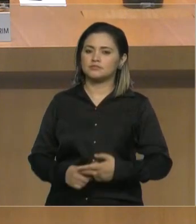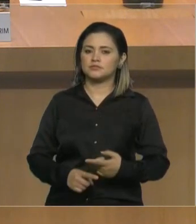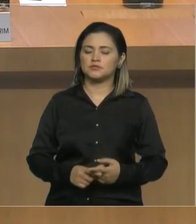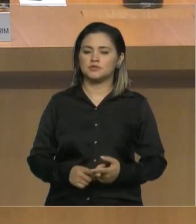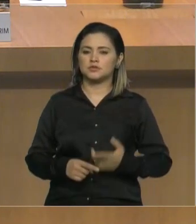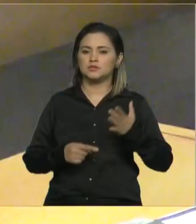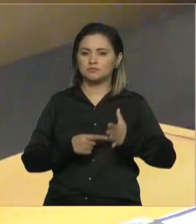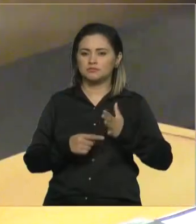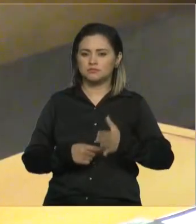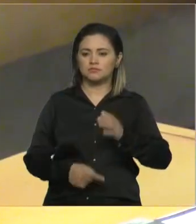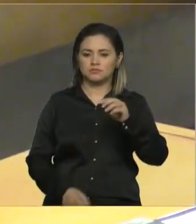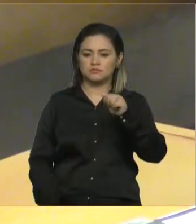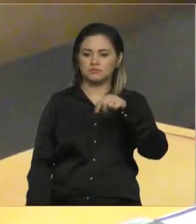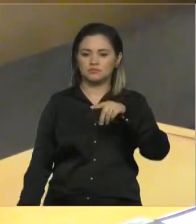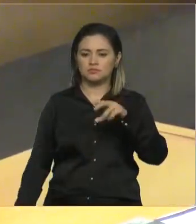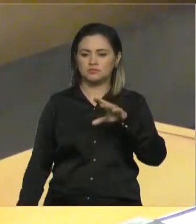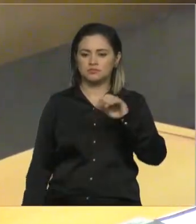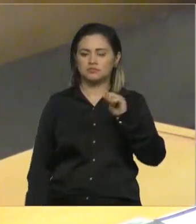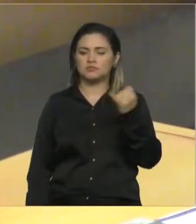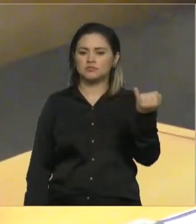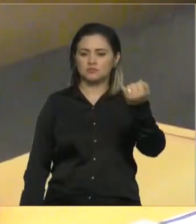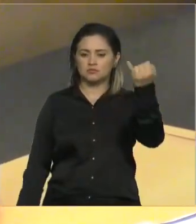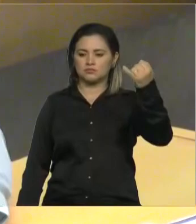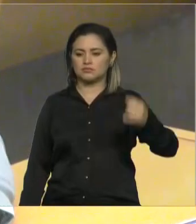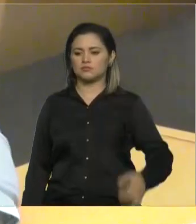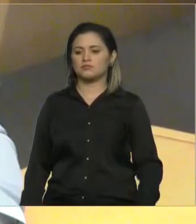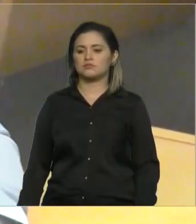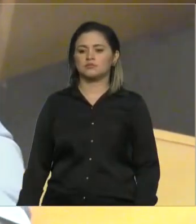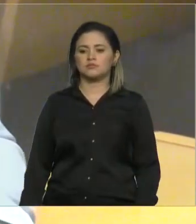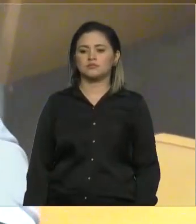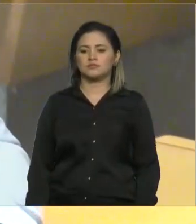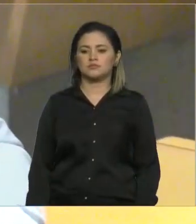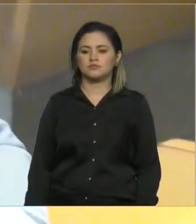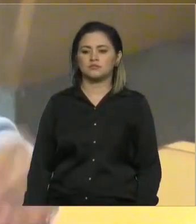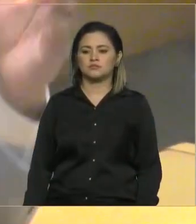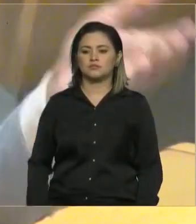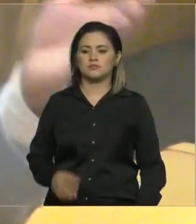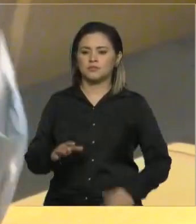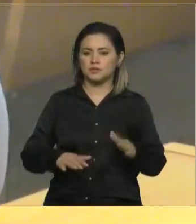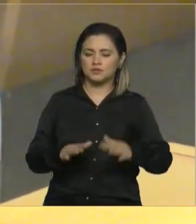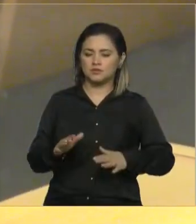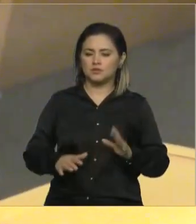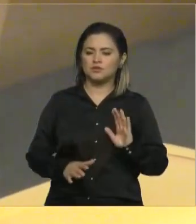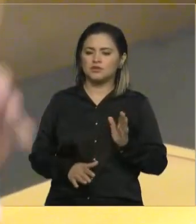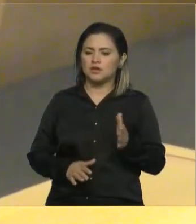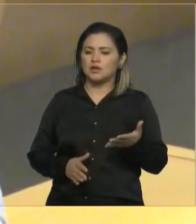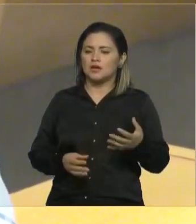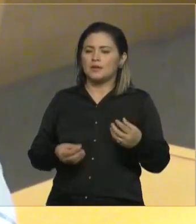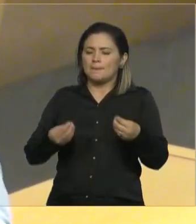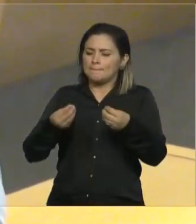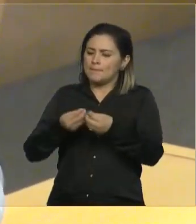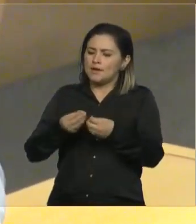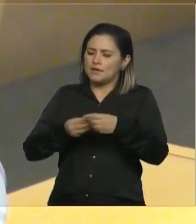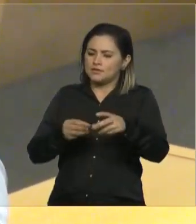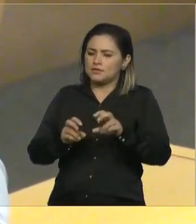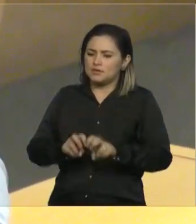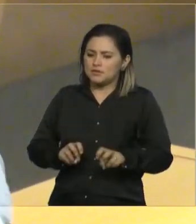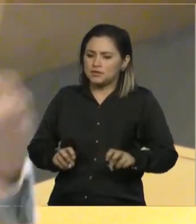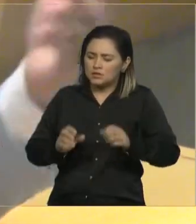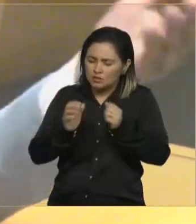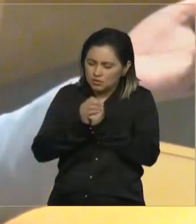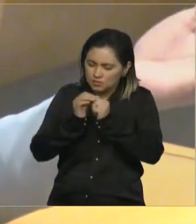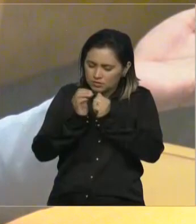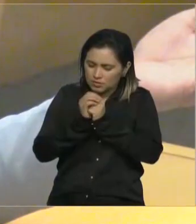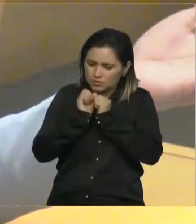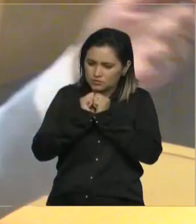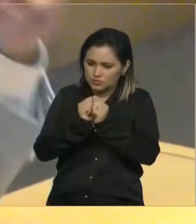Rezende. Querida amiga deputada Andréia Rezende, quantas vezes nós já estivemos bem próximos aí na sua cadeira para que a gente pudesse orar. Eu não